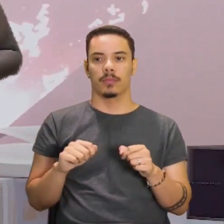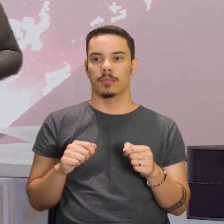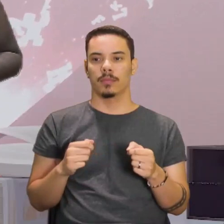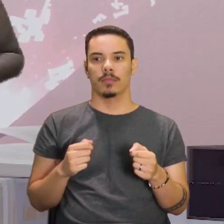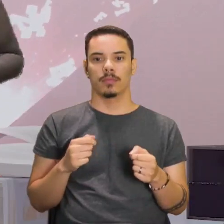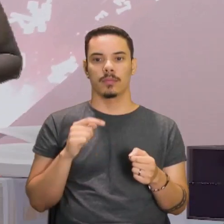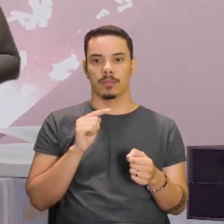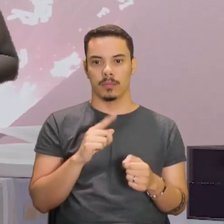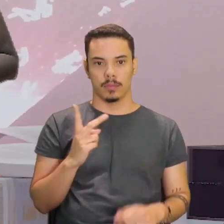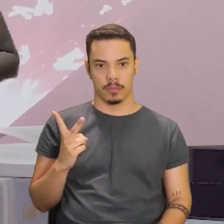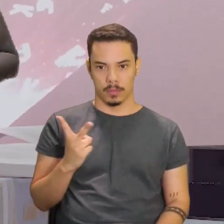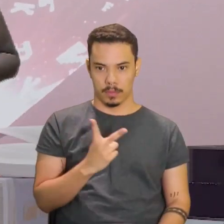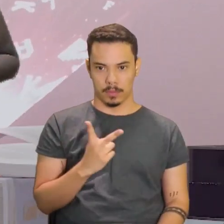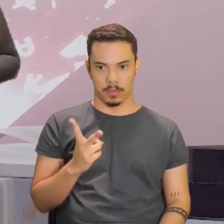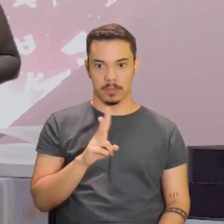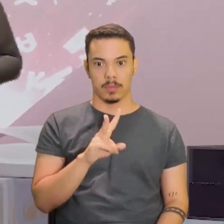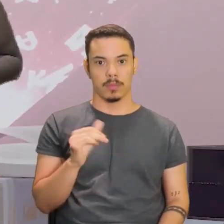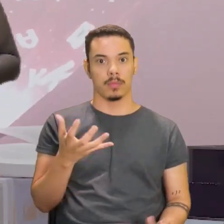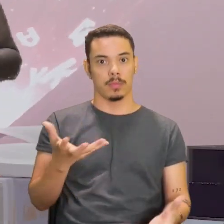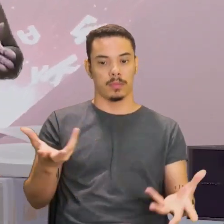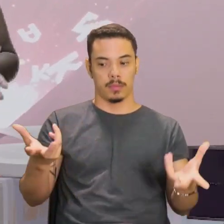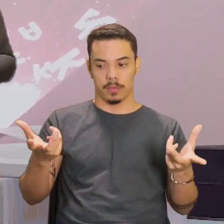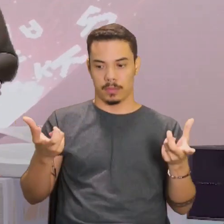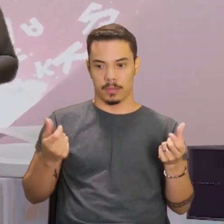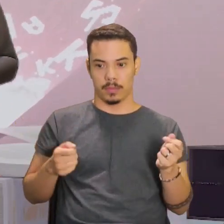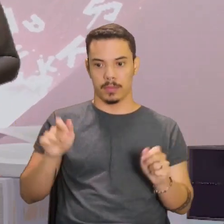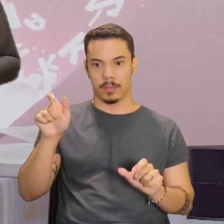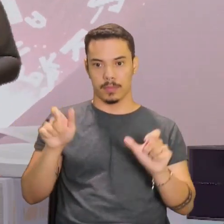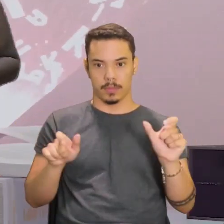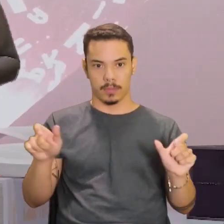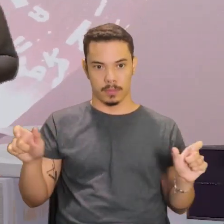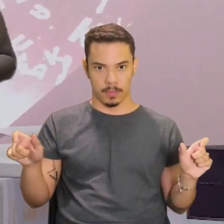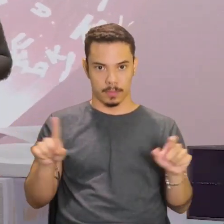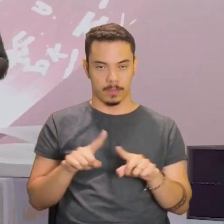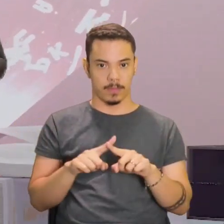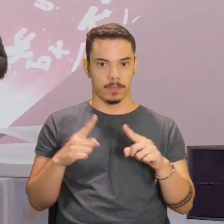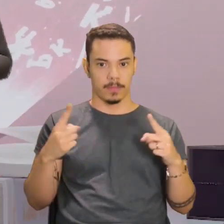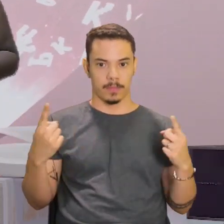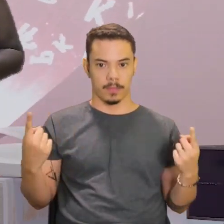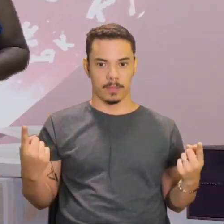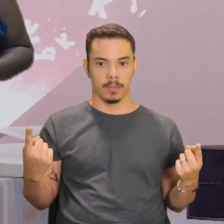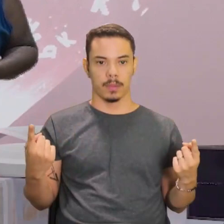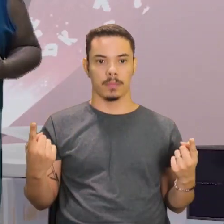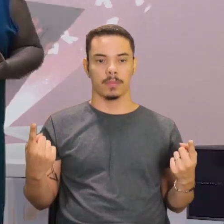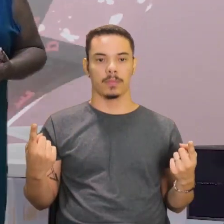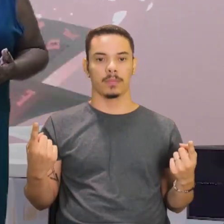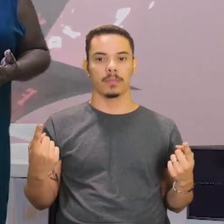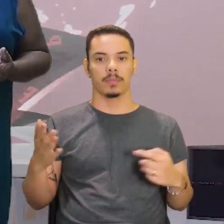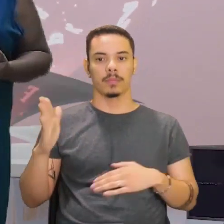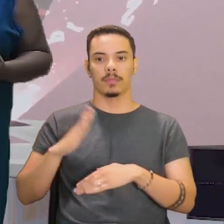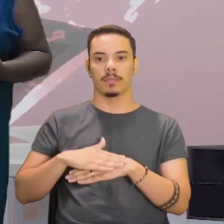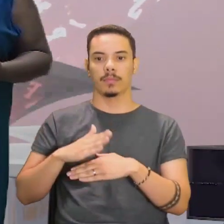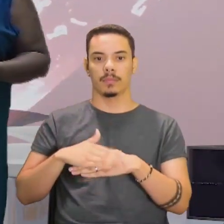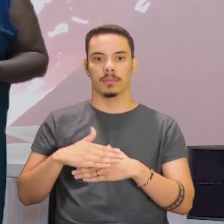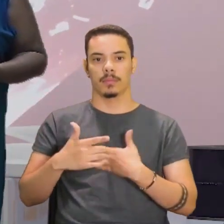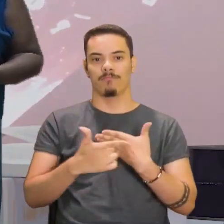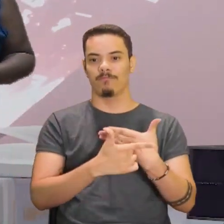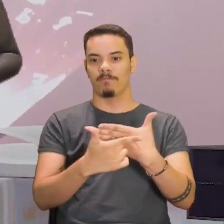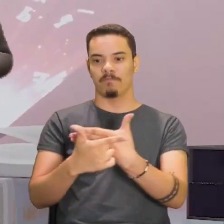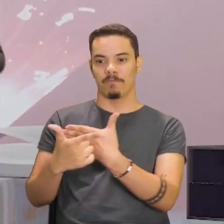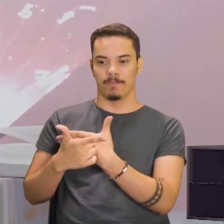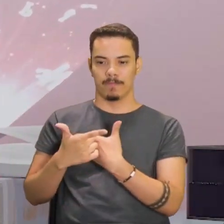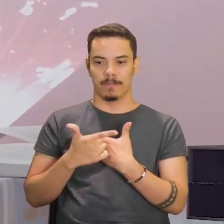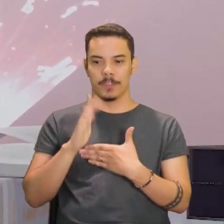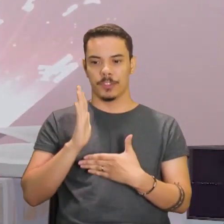que essas 2 barcas vão receber as pessoas. Só que essas pessoas, por exemplo, pelas suas ações que